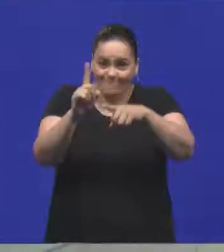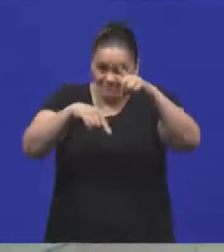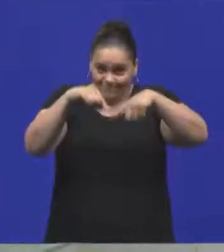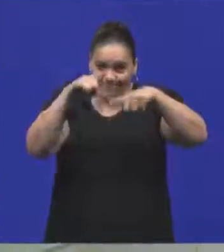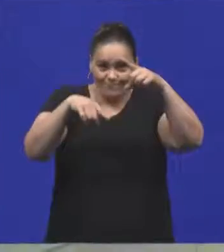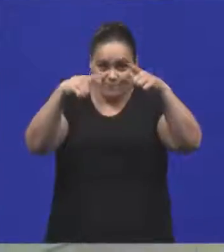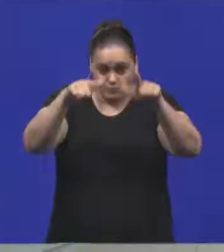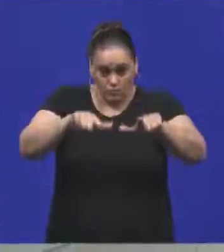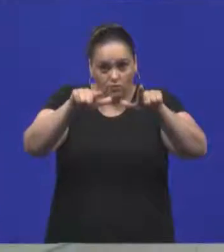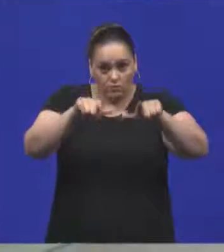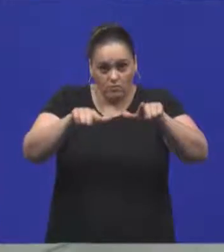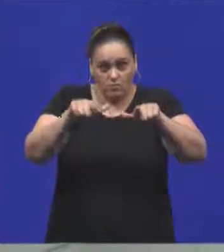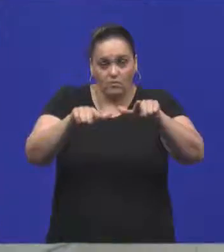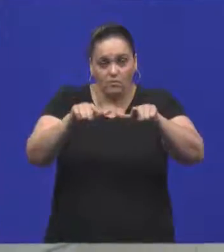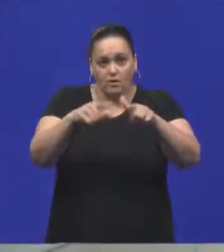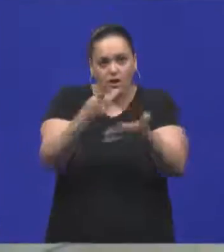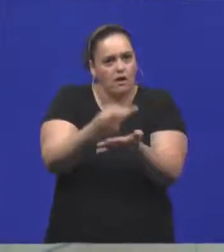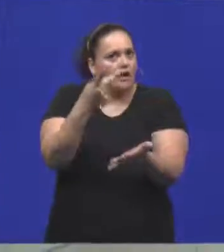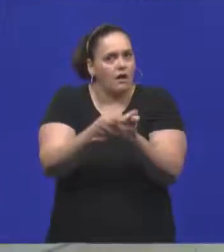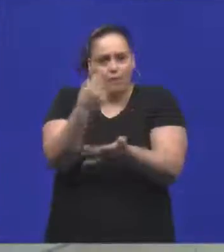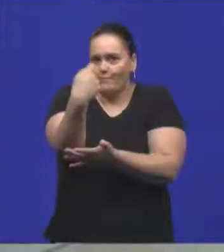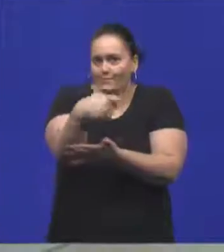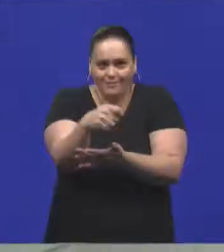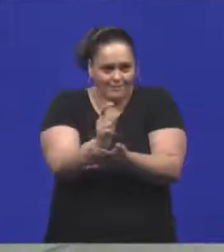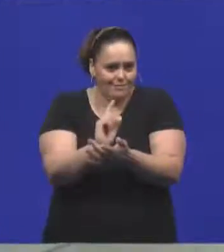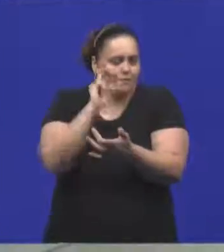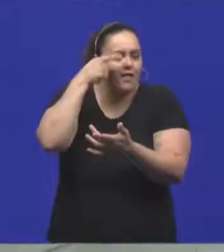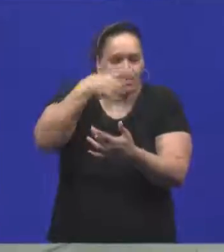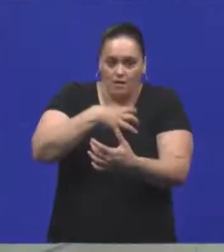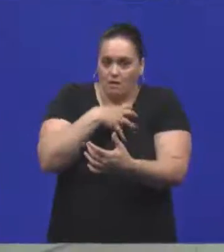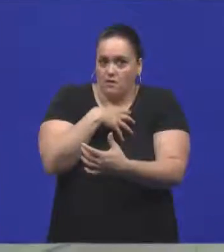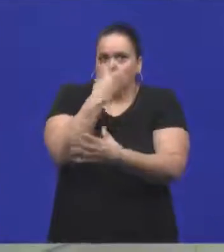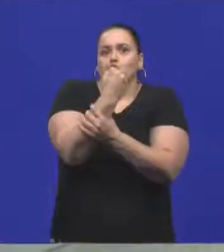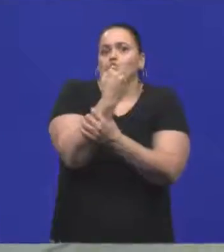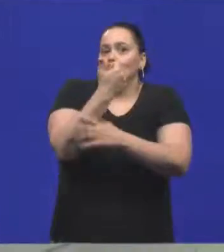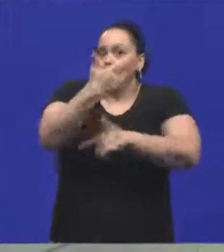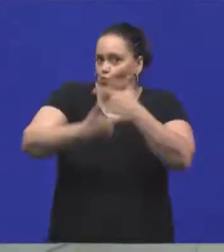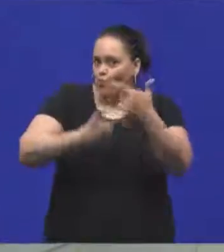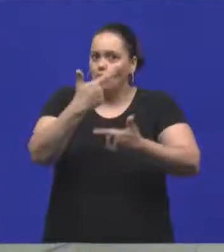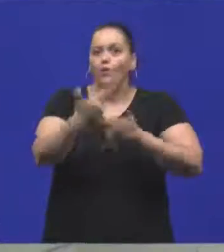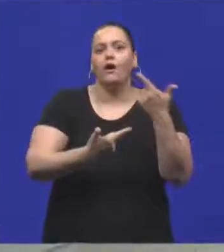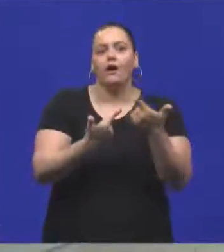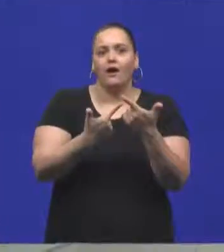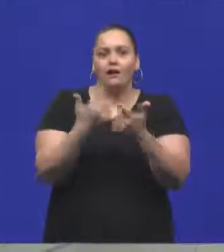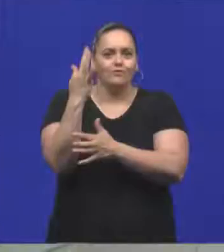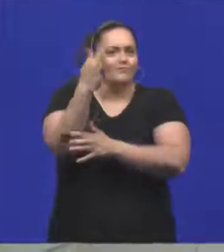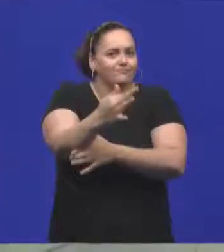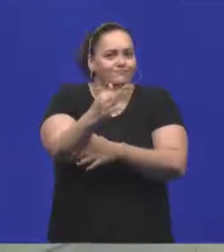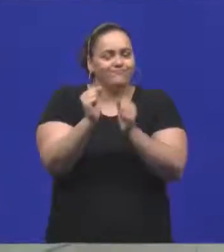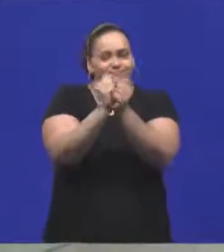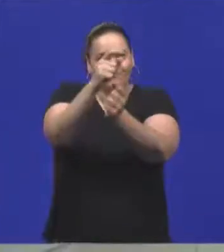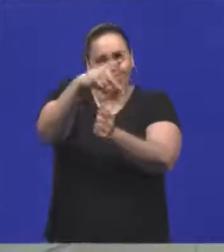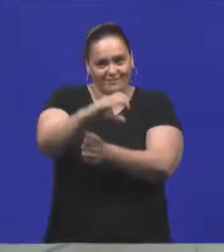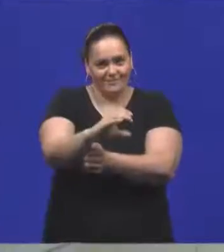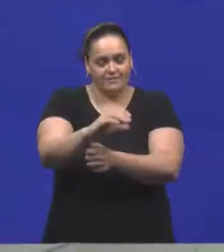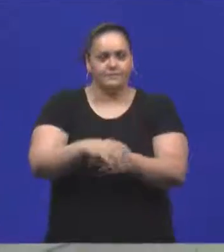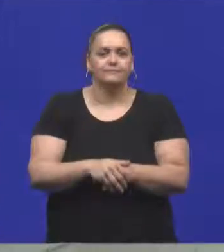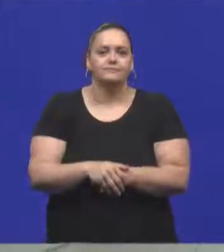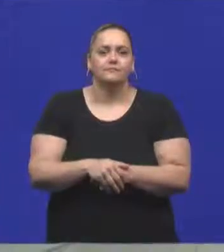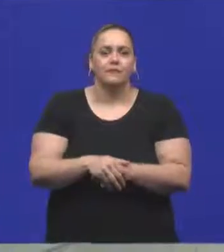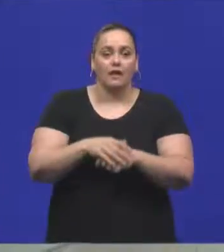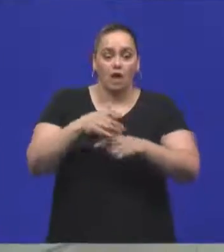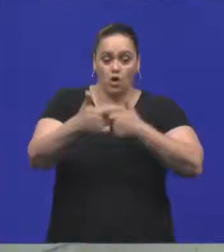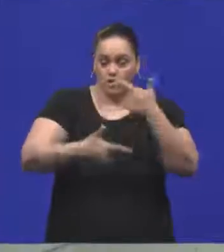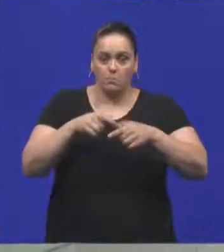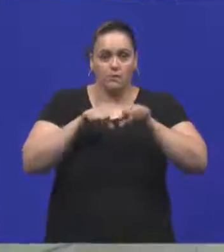práticas nesses locais e errarem quantas vezes forem necessário para se sentirem seguros ao atuar nas atividades junto ao paciente.